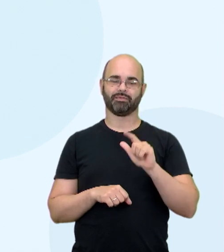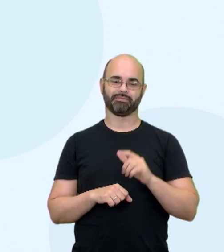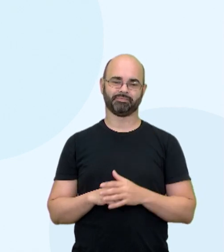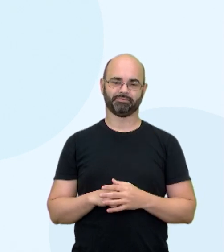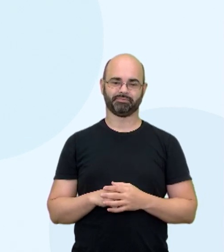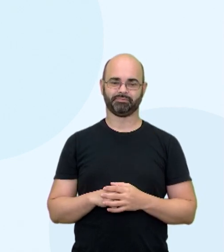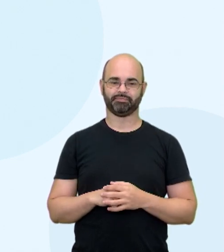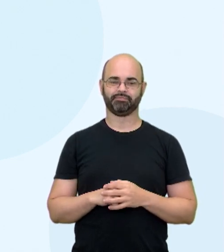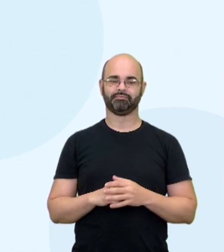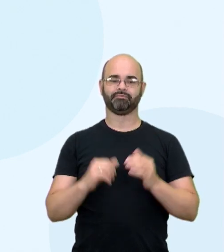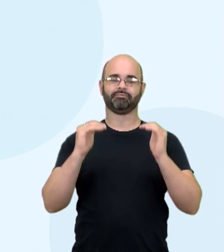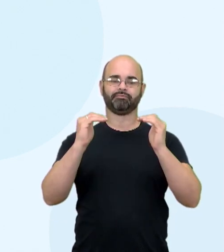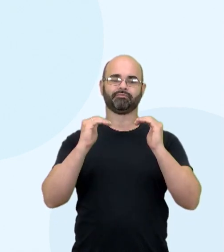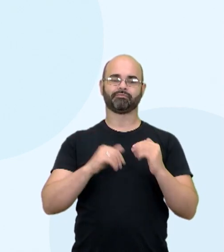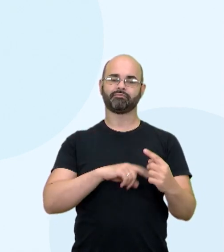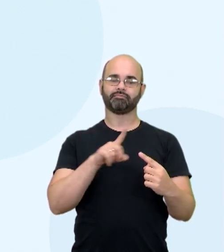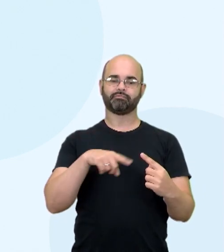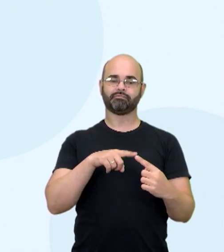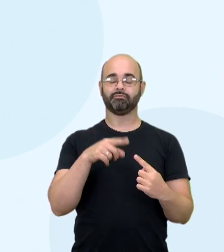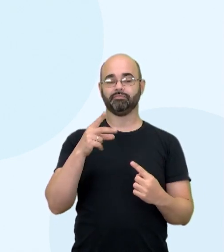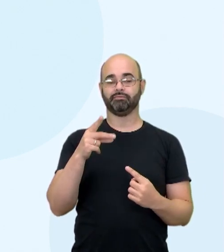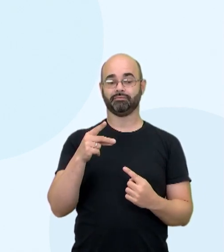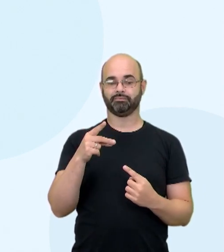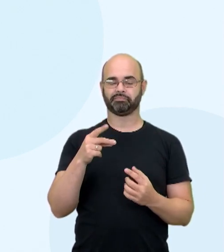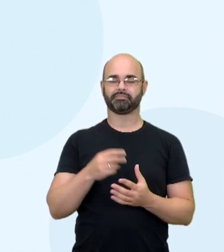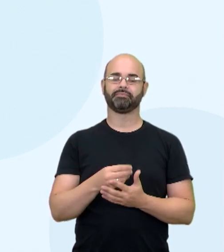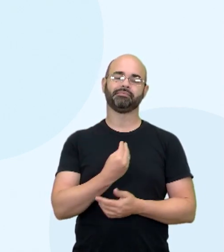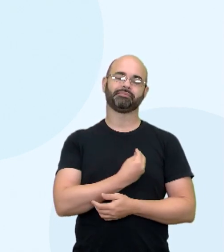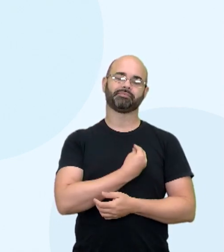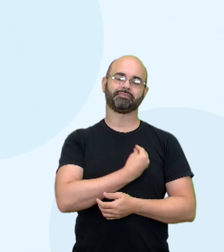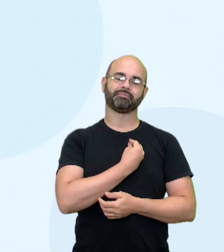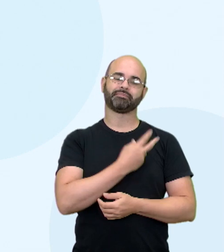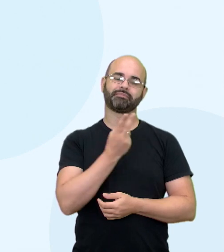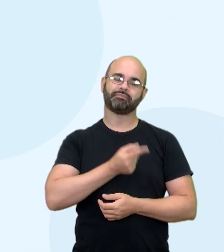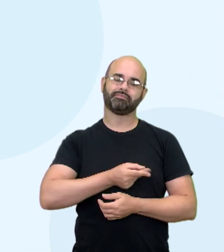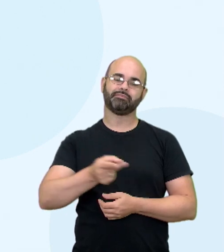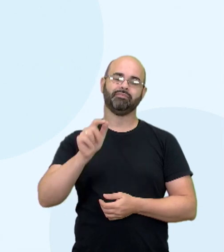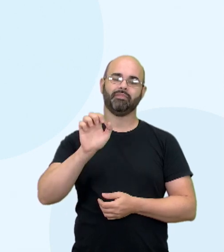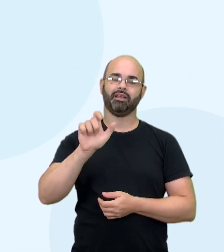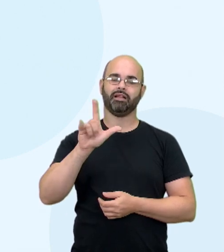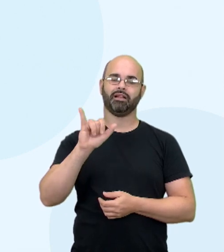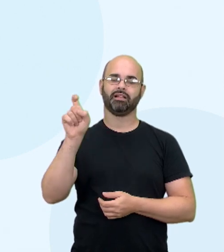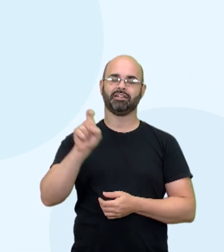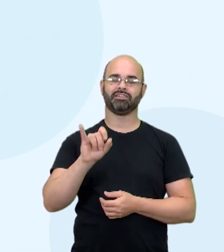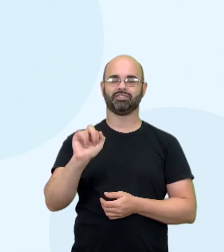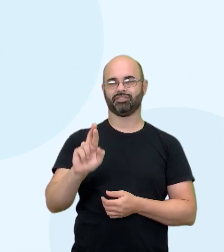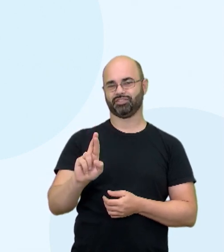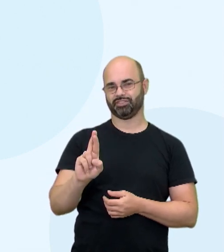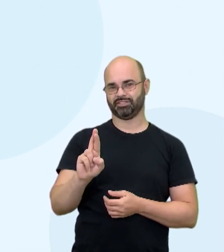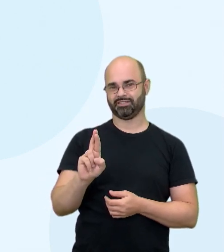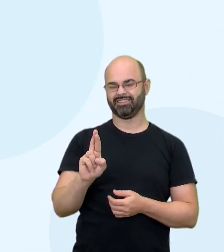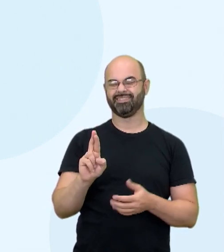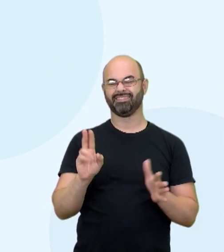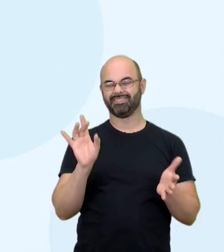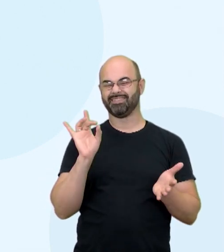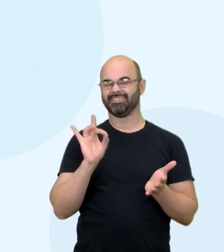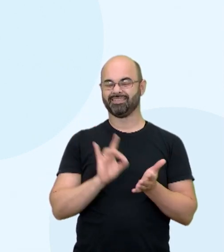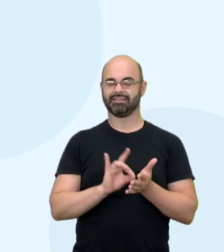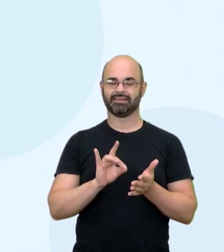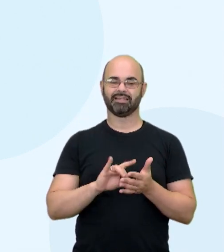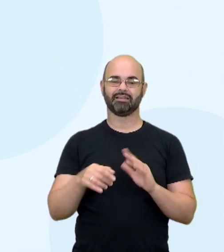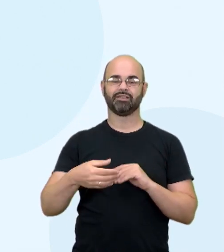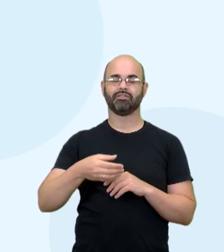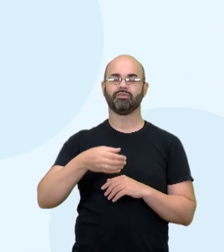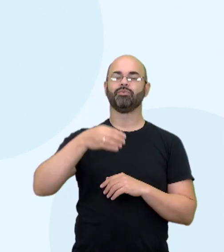da alquimia era o elixir da longa vida. E, na verdade, não era propriamente assim tanto um objetivo